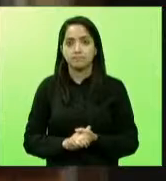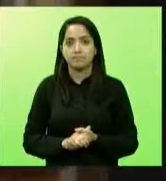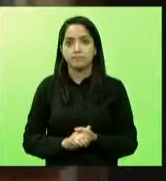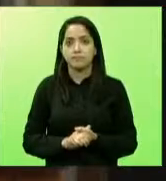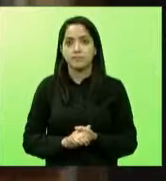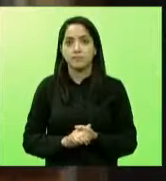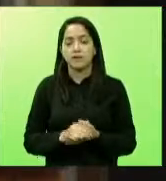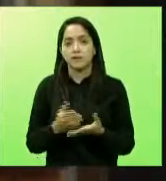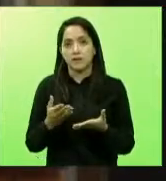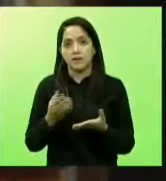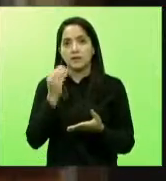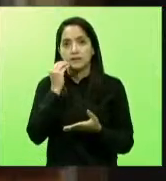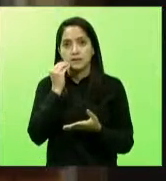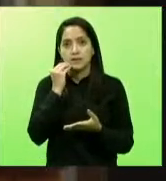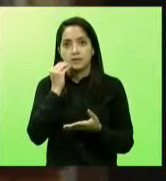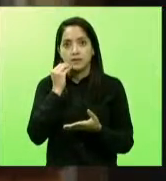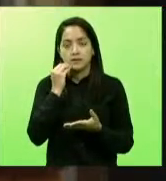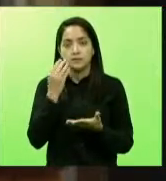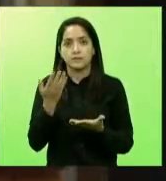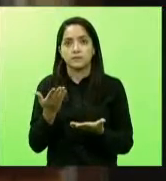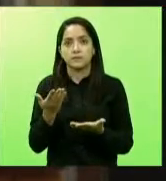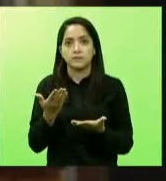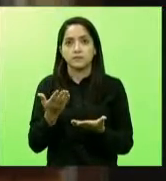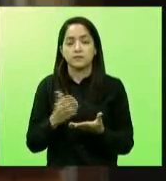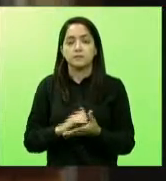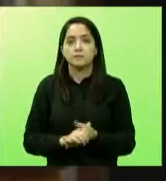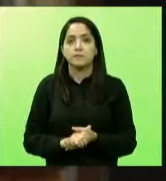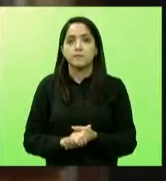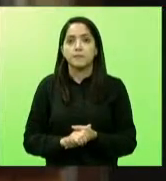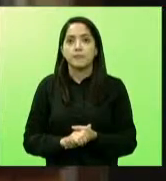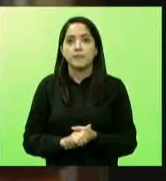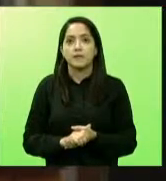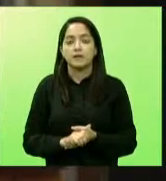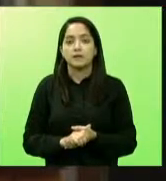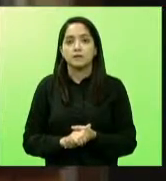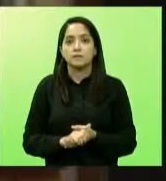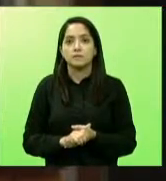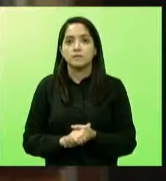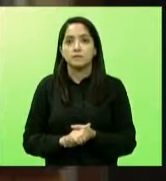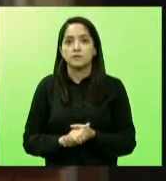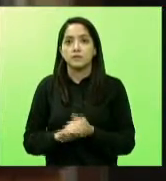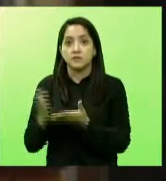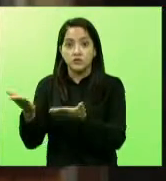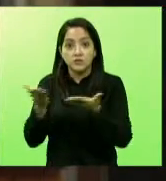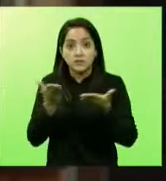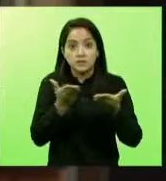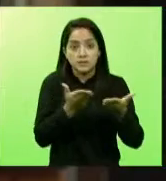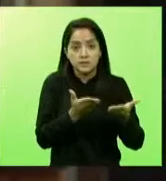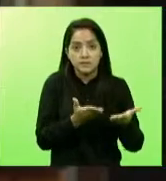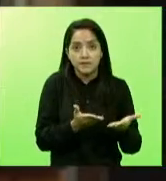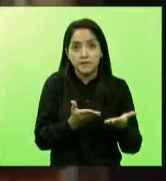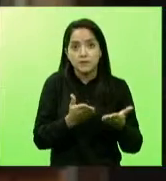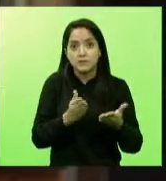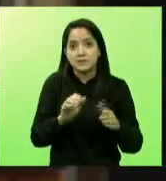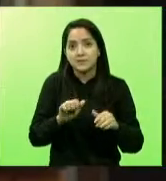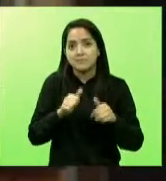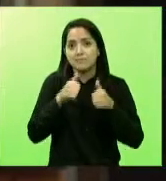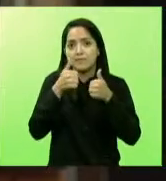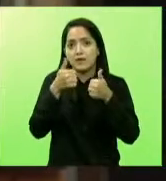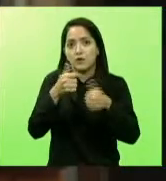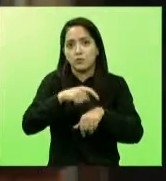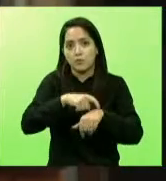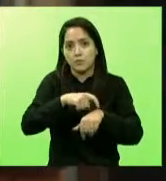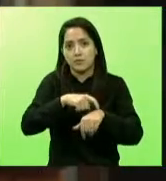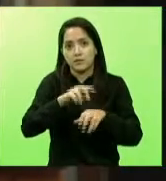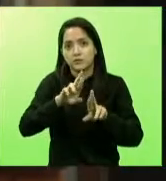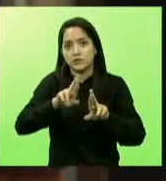É óbvio que nós gostaríamos muito, né, de recebê-los aqui em uma oportunidade melhor do